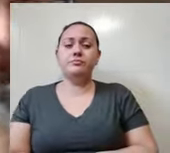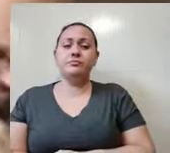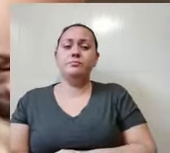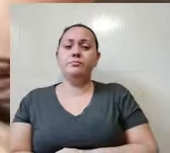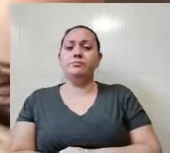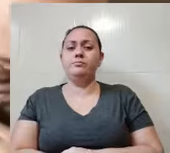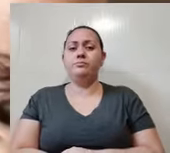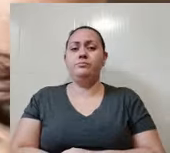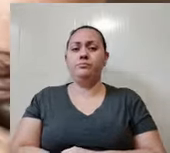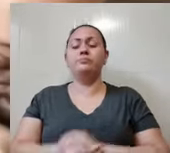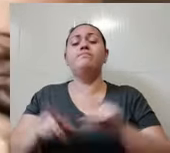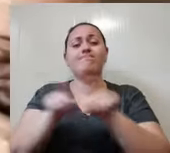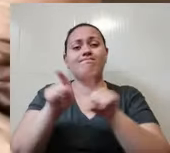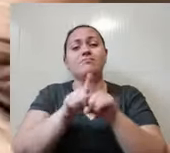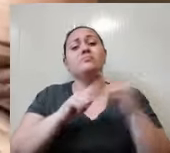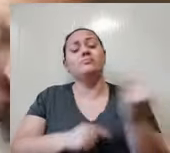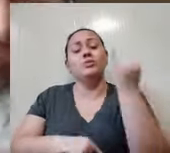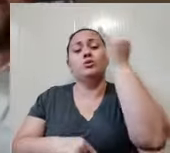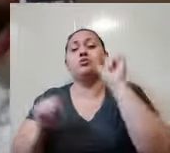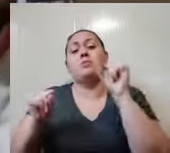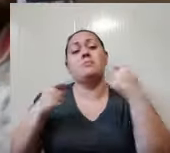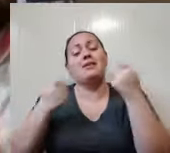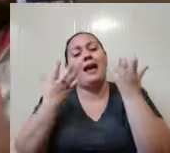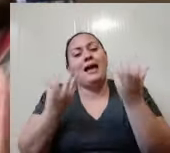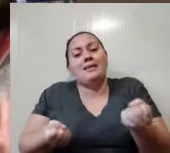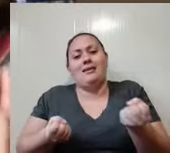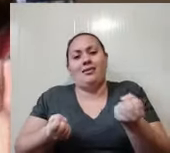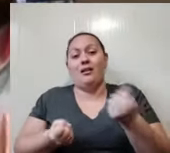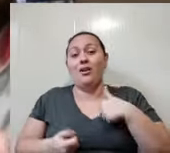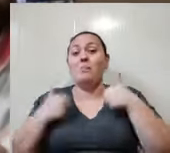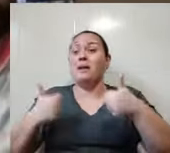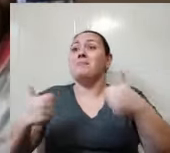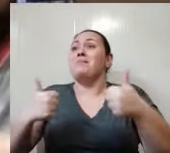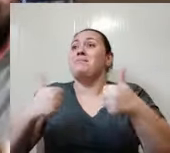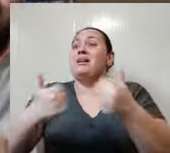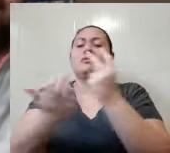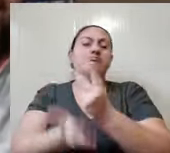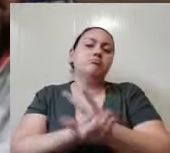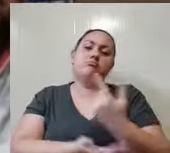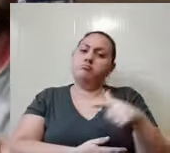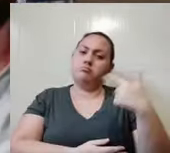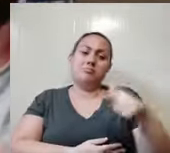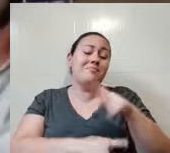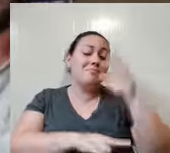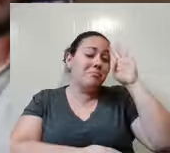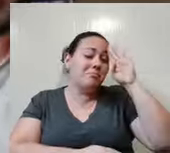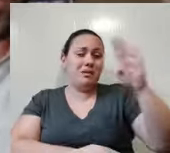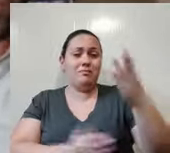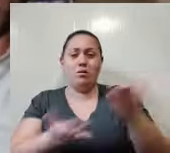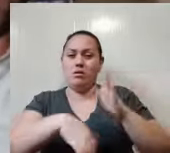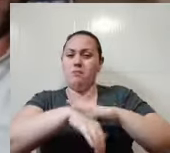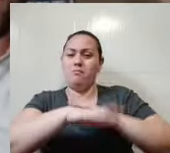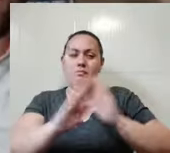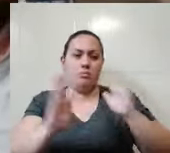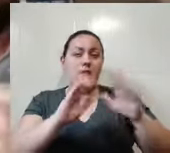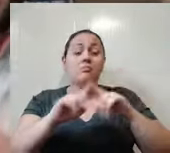sofrimento. Além disso, eu acho que é super importante a gente poder aceitar que a gente não vai estar bem o tempo